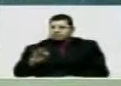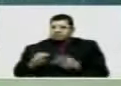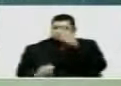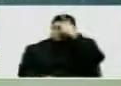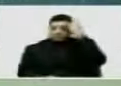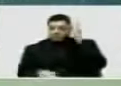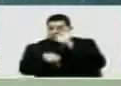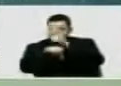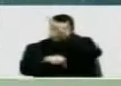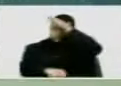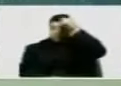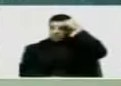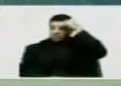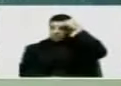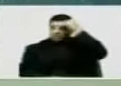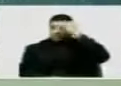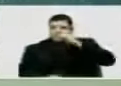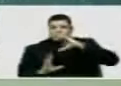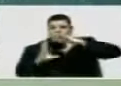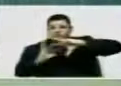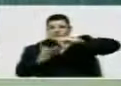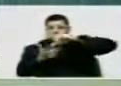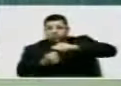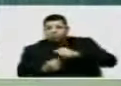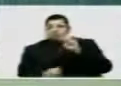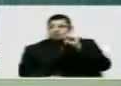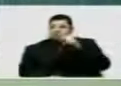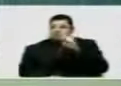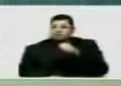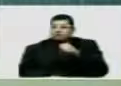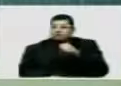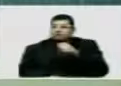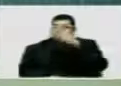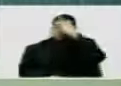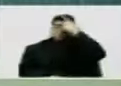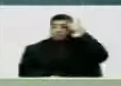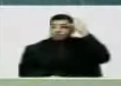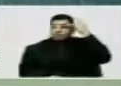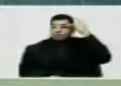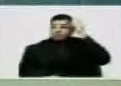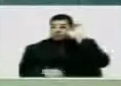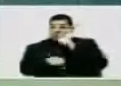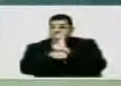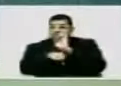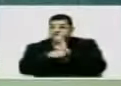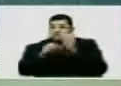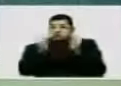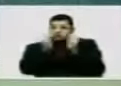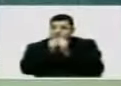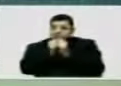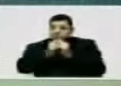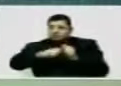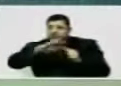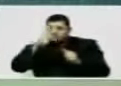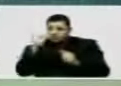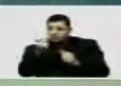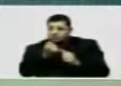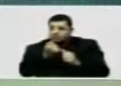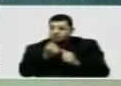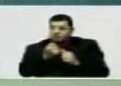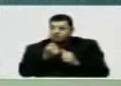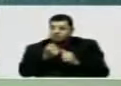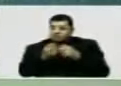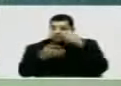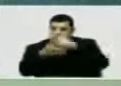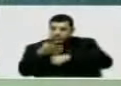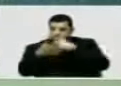povo do estado do Amazonas e para a nação que há um povo e um estado unido em torno de